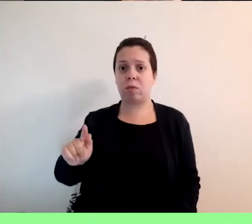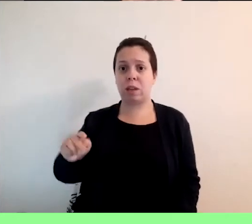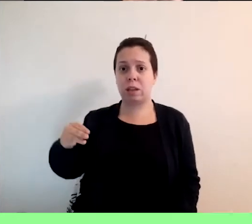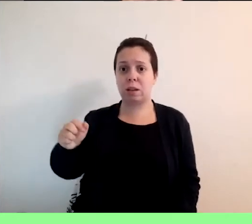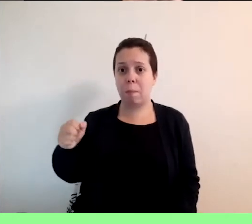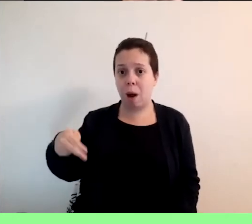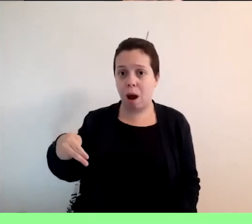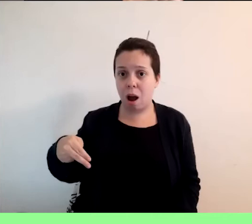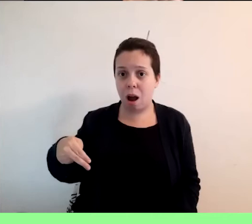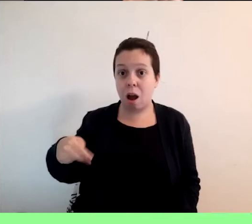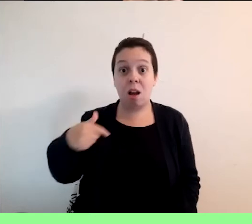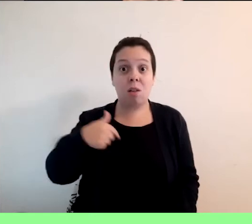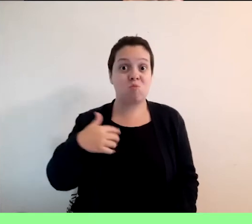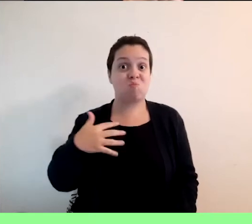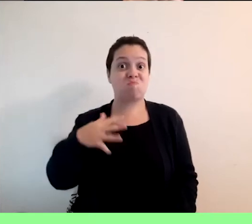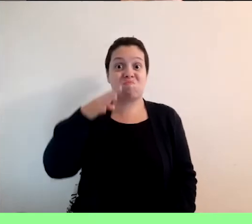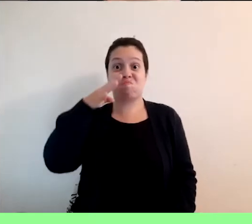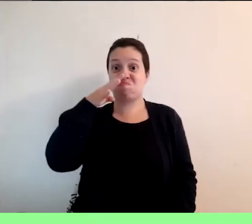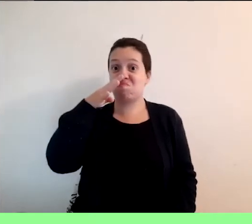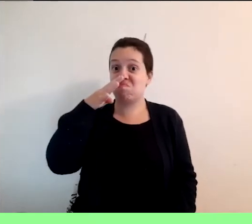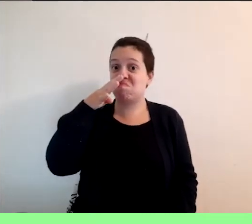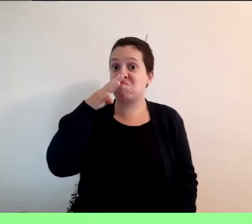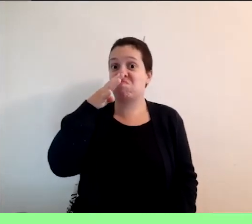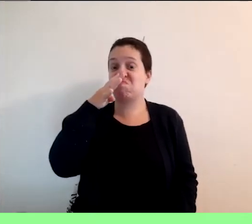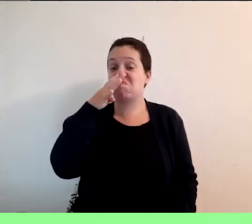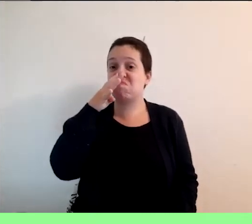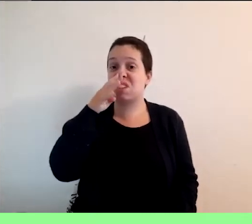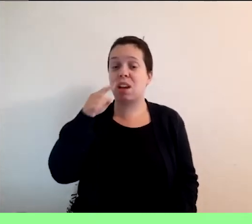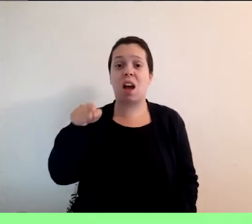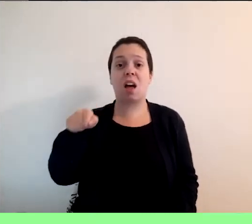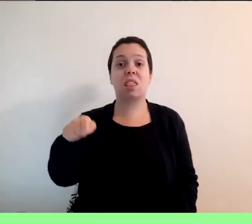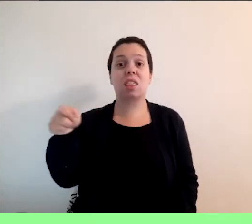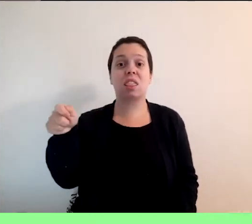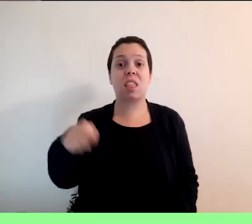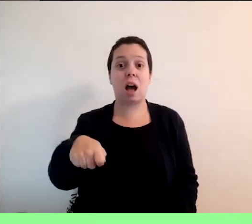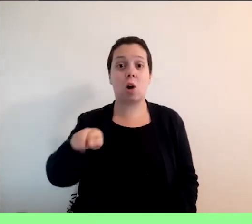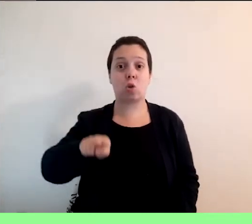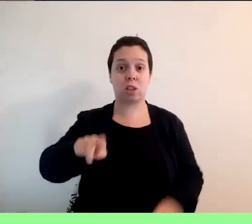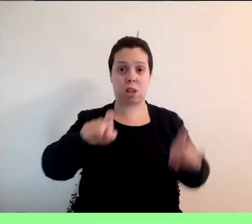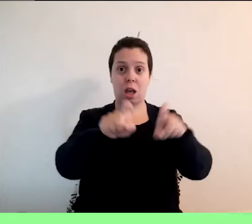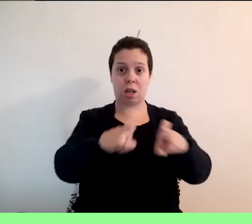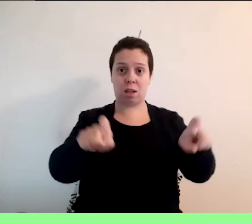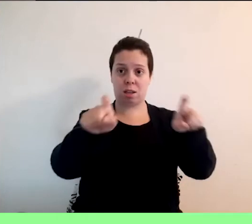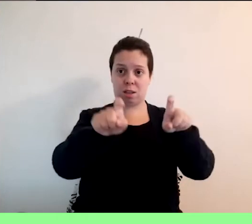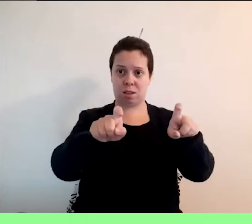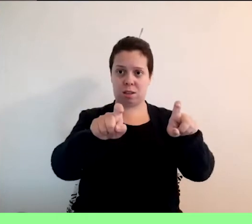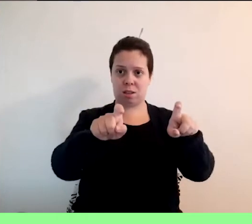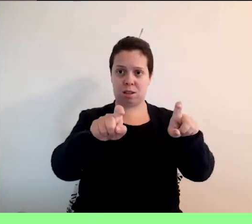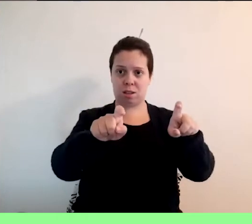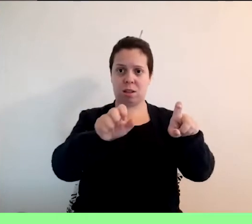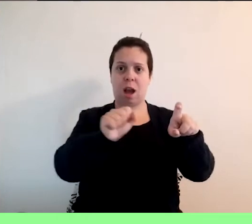fico bem impressionada porque ele te permite usar um desktop, aplicativo